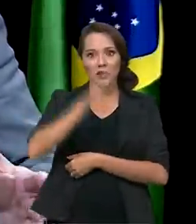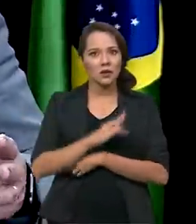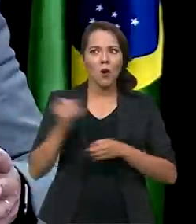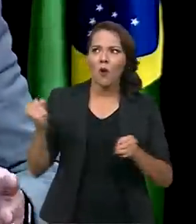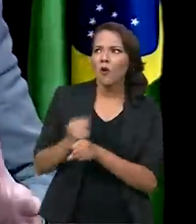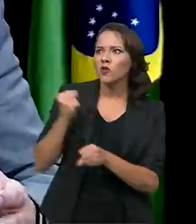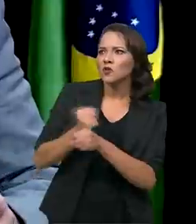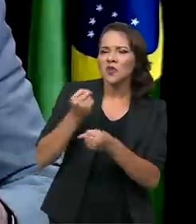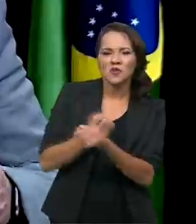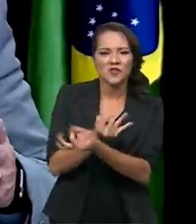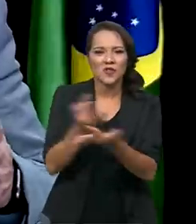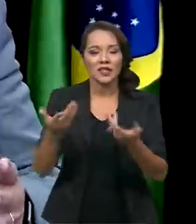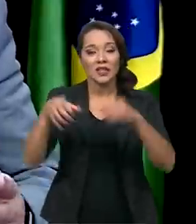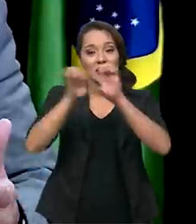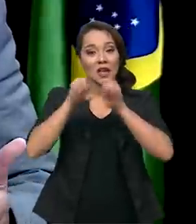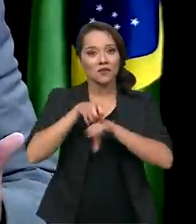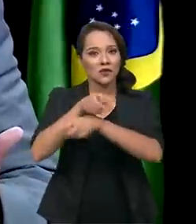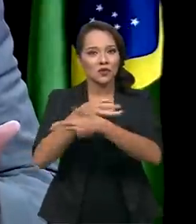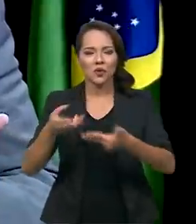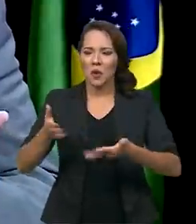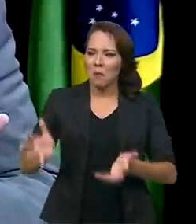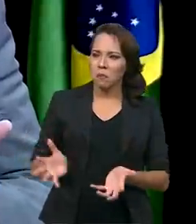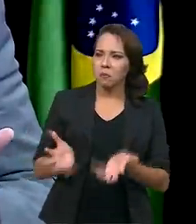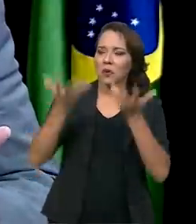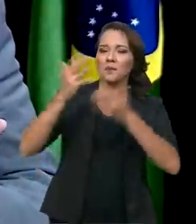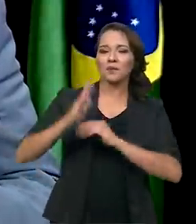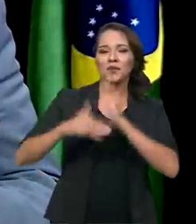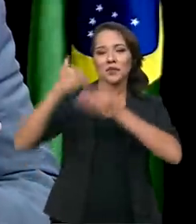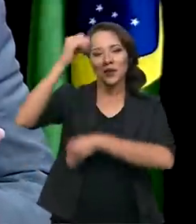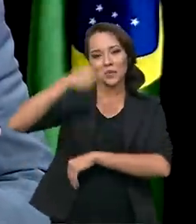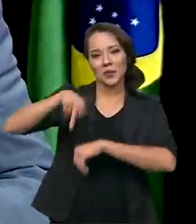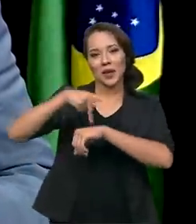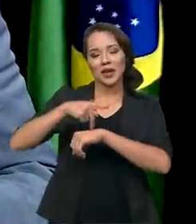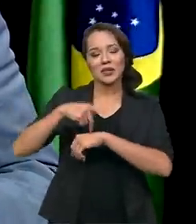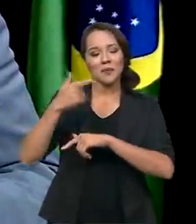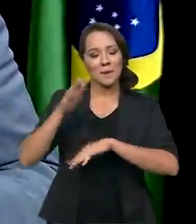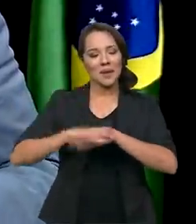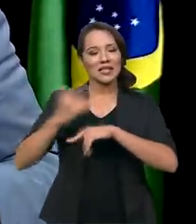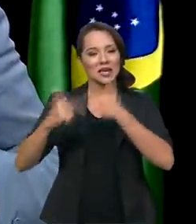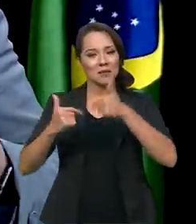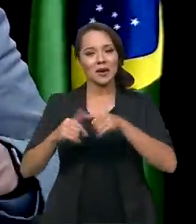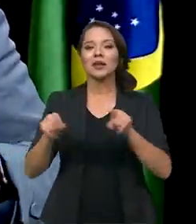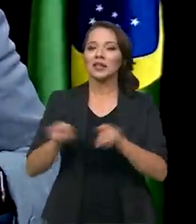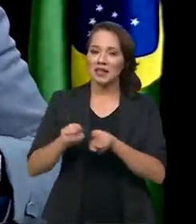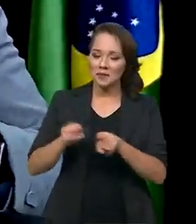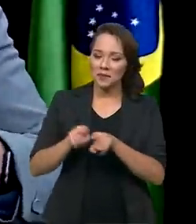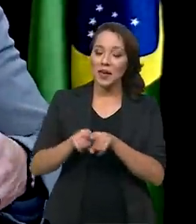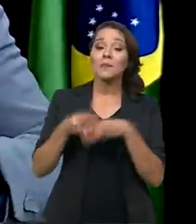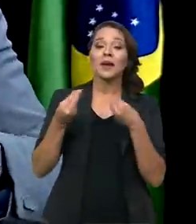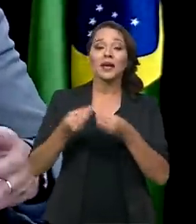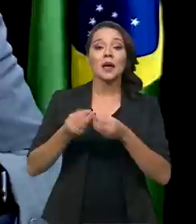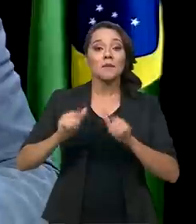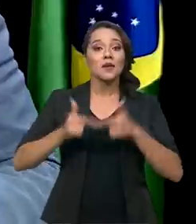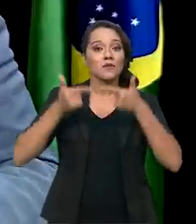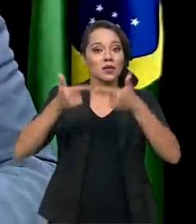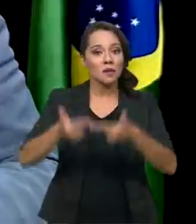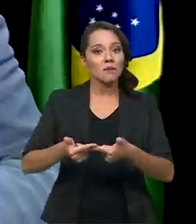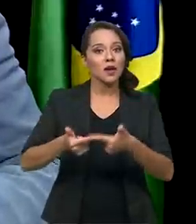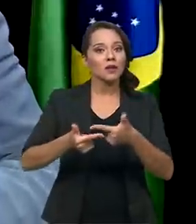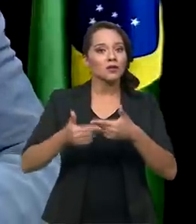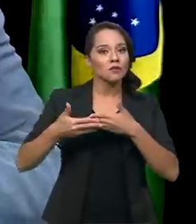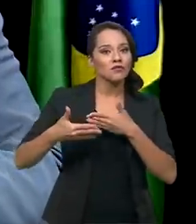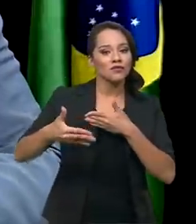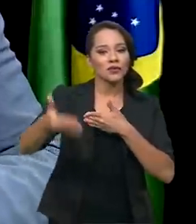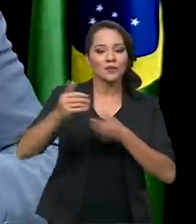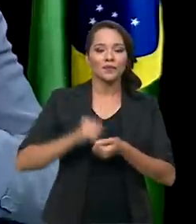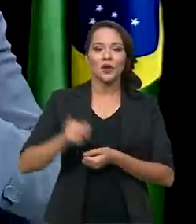de obra, e a infraestrutura vai ser uma grande alavanca para o desenvolvimento do país, para a geração de emprego e também para o enfrentamento do nosso problema de